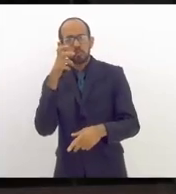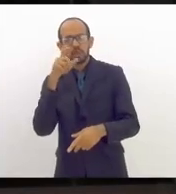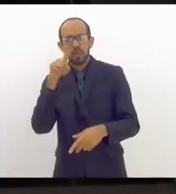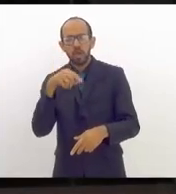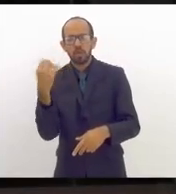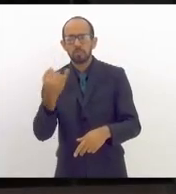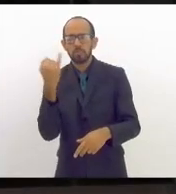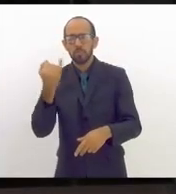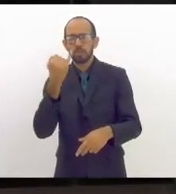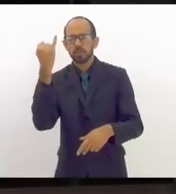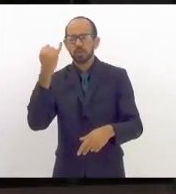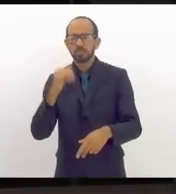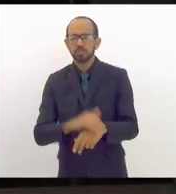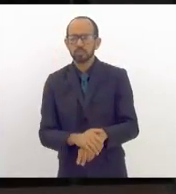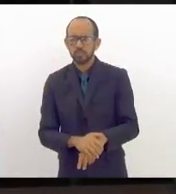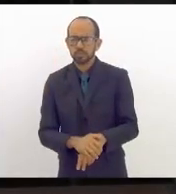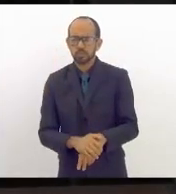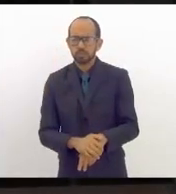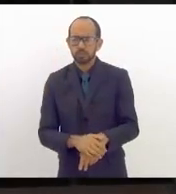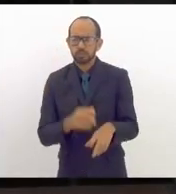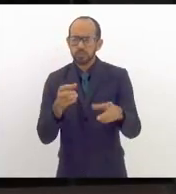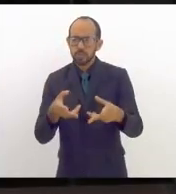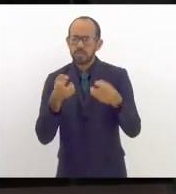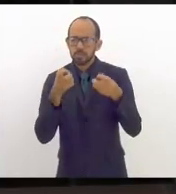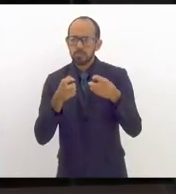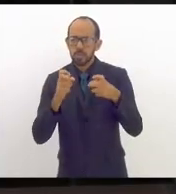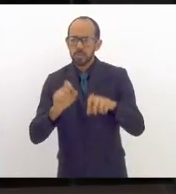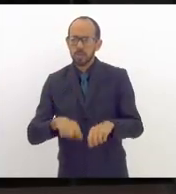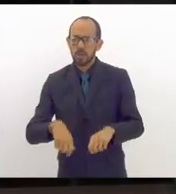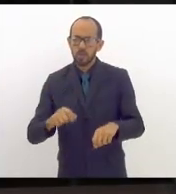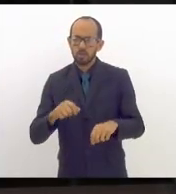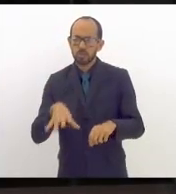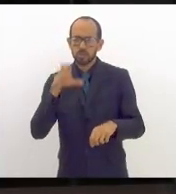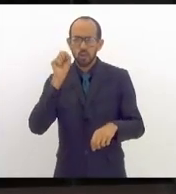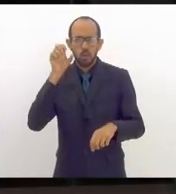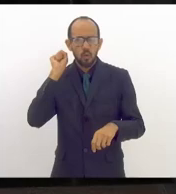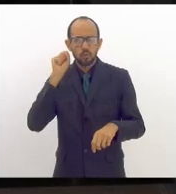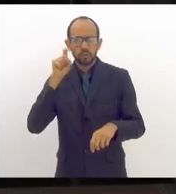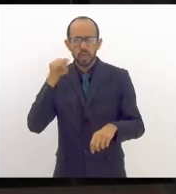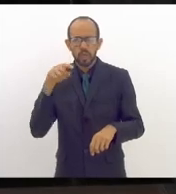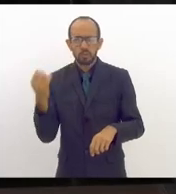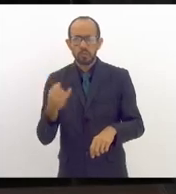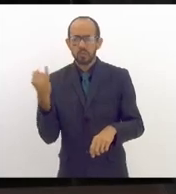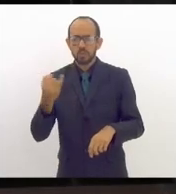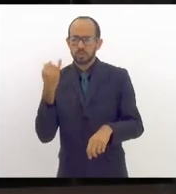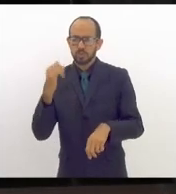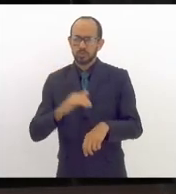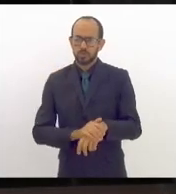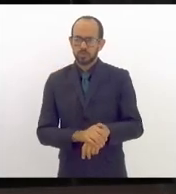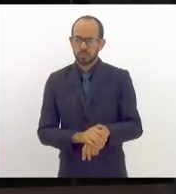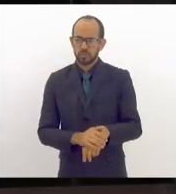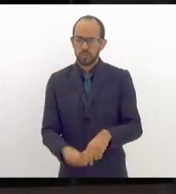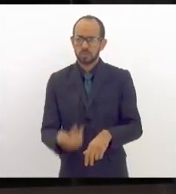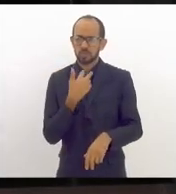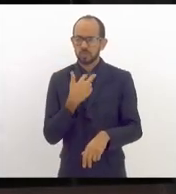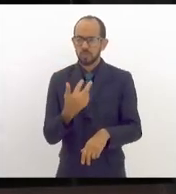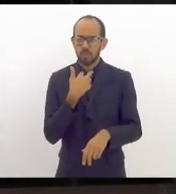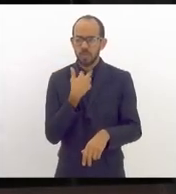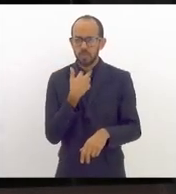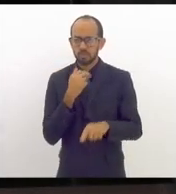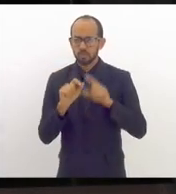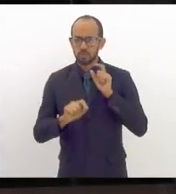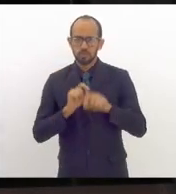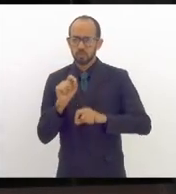importantíssimo considerar aquilo que você ouve é importantíssimo mas ainda Então nós não podemos de forma alguma